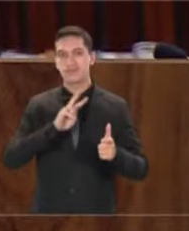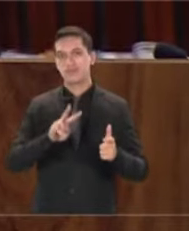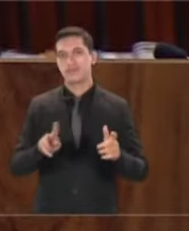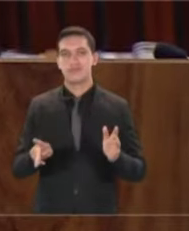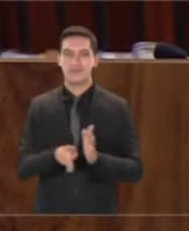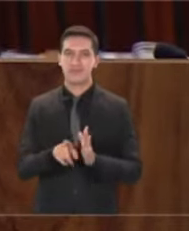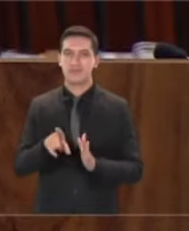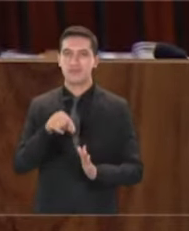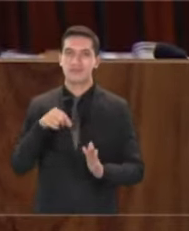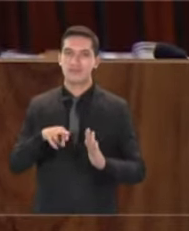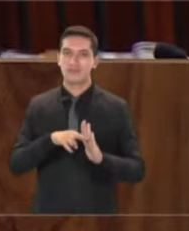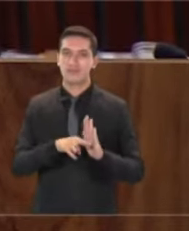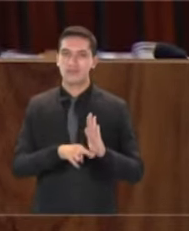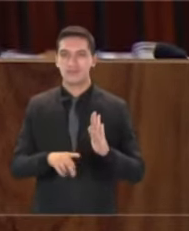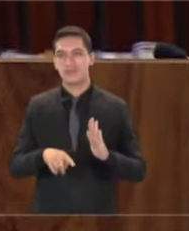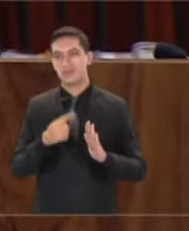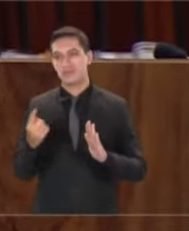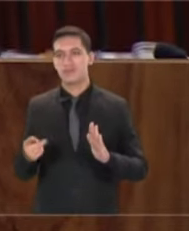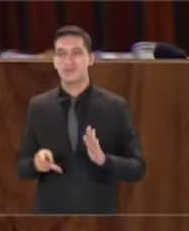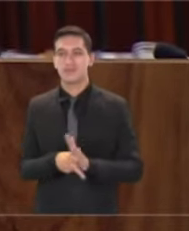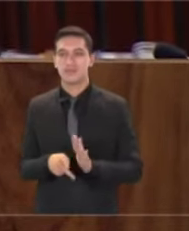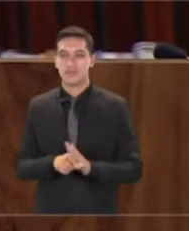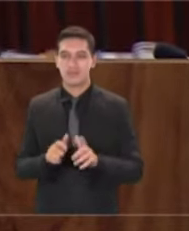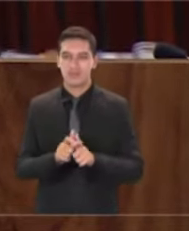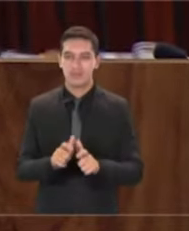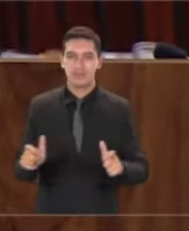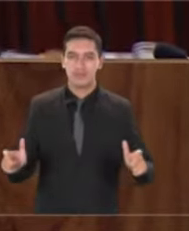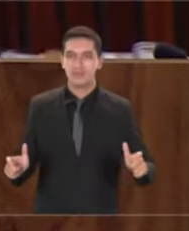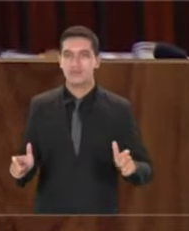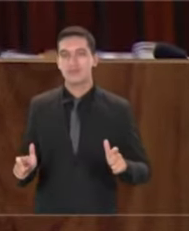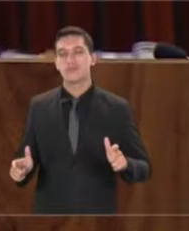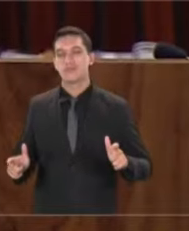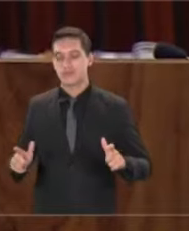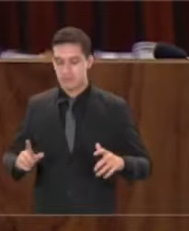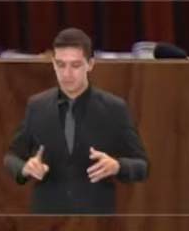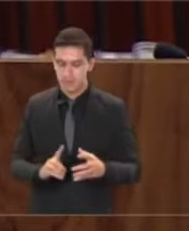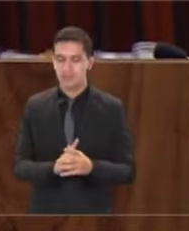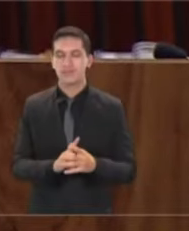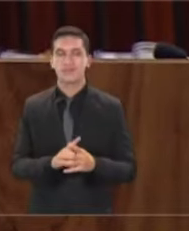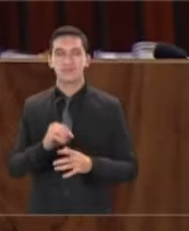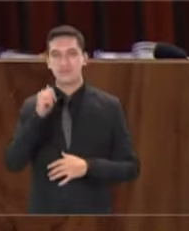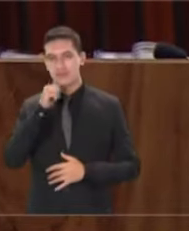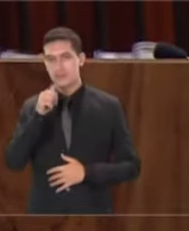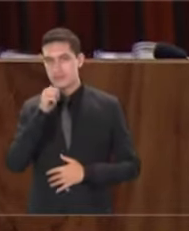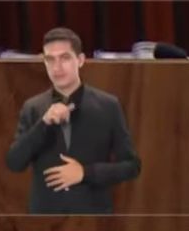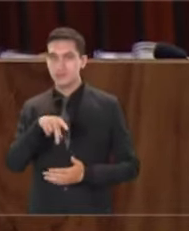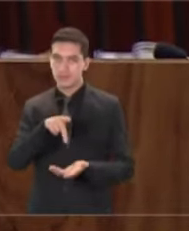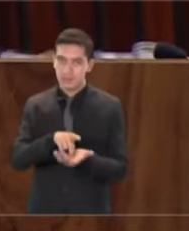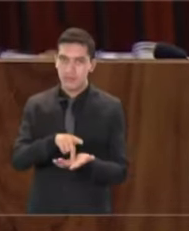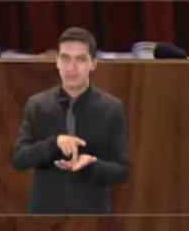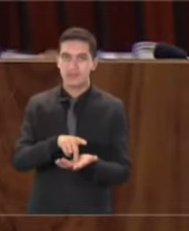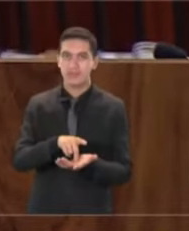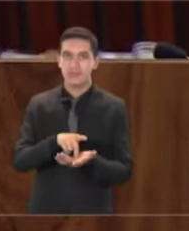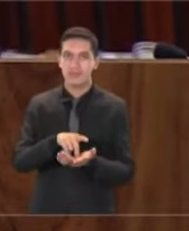pela regra, que é o de ampliação da participação feminina